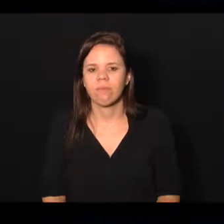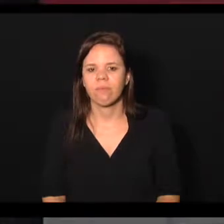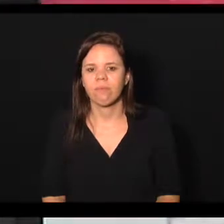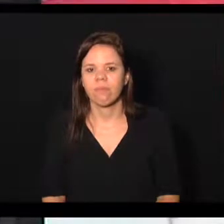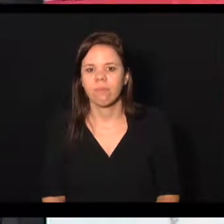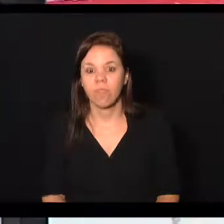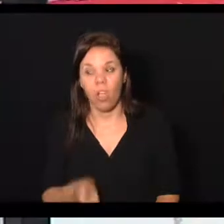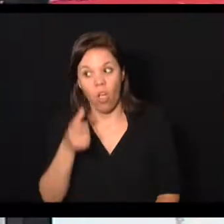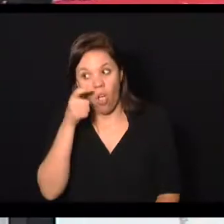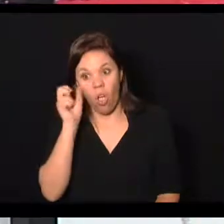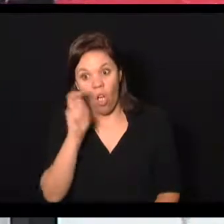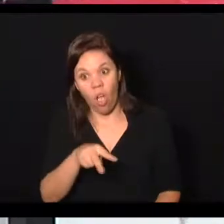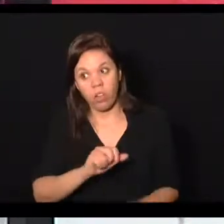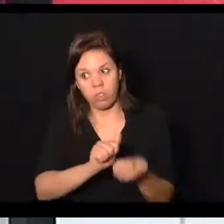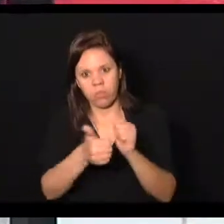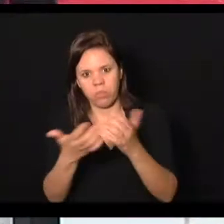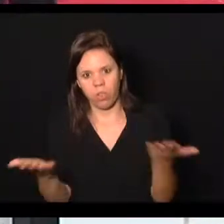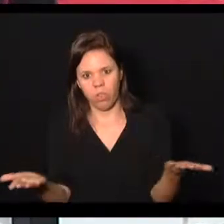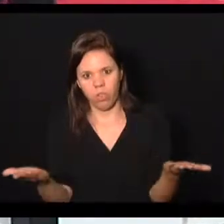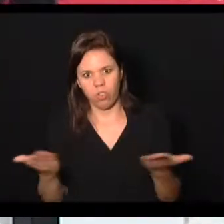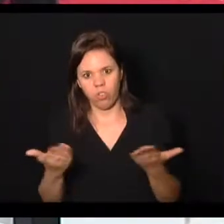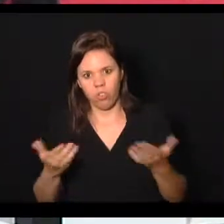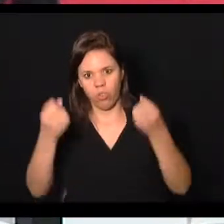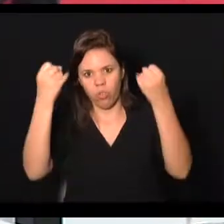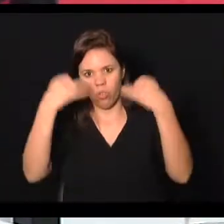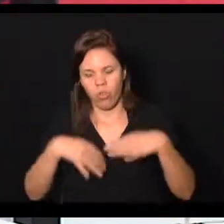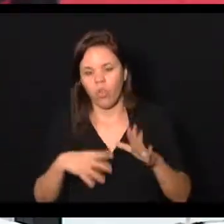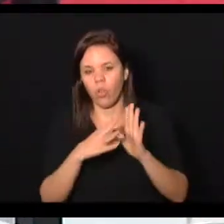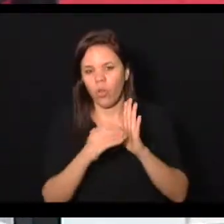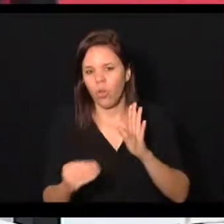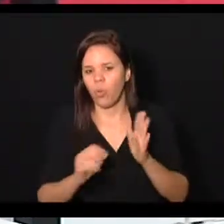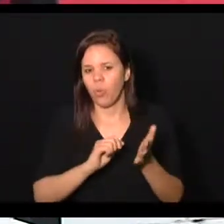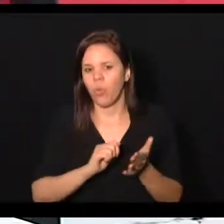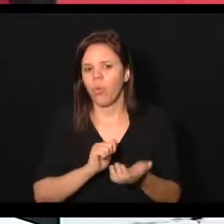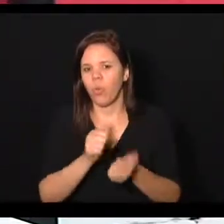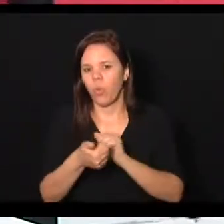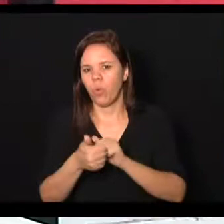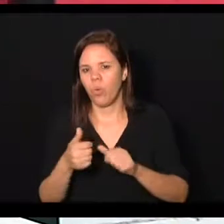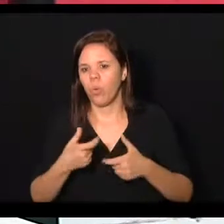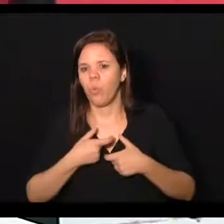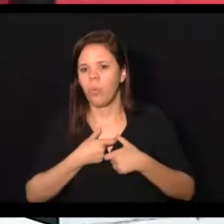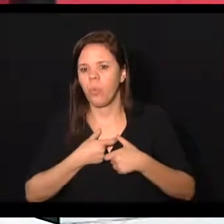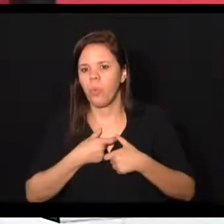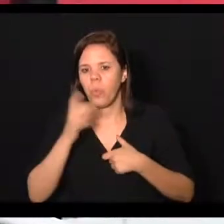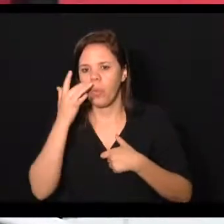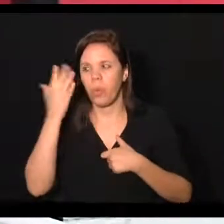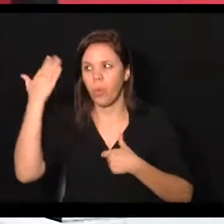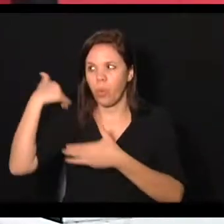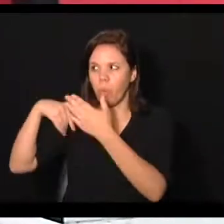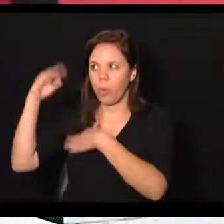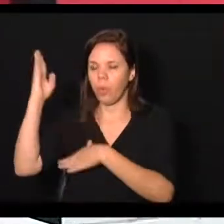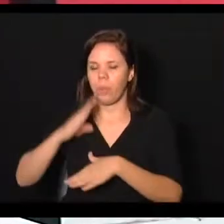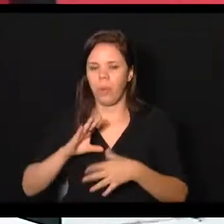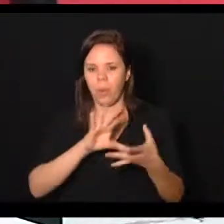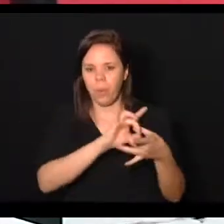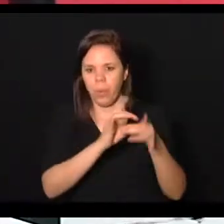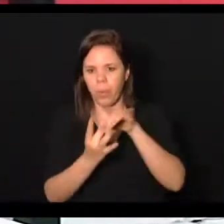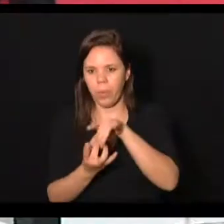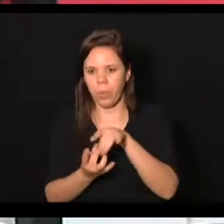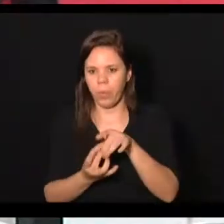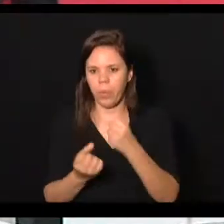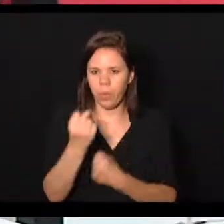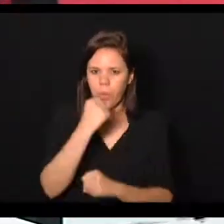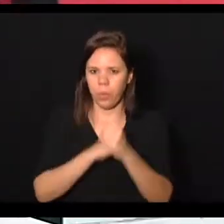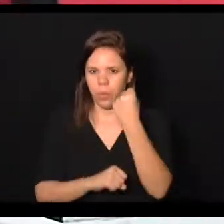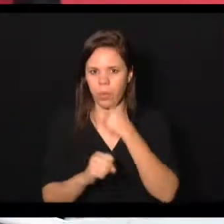Olha o esporte aí! Hoje nós vamos falar de uma modalidade que rendeu medalha de ouro para o Brasil na última Olimpíada. É o boxe olímpico.